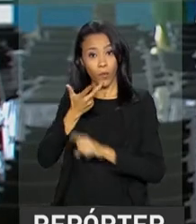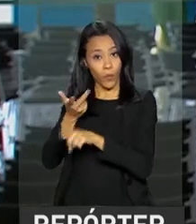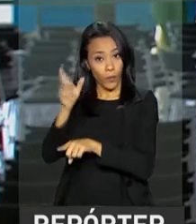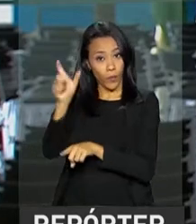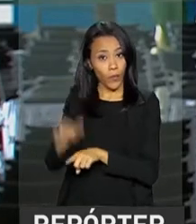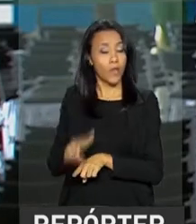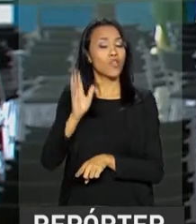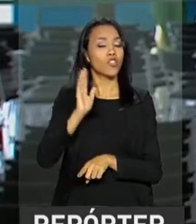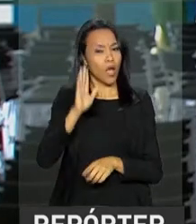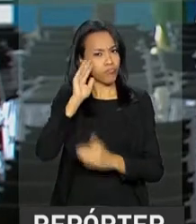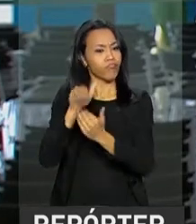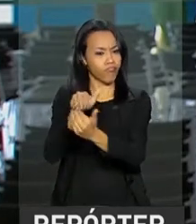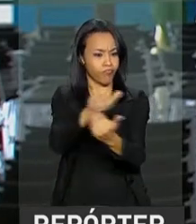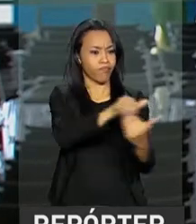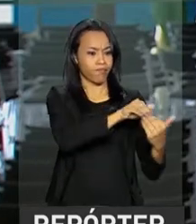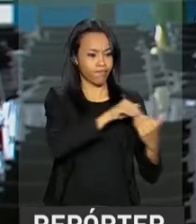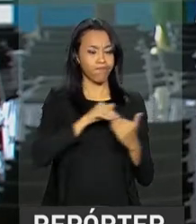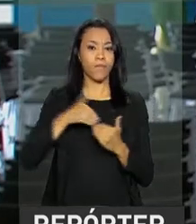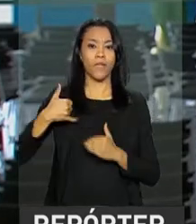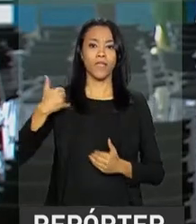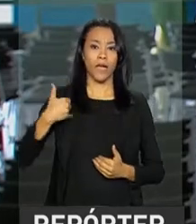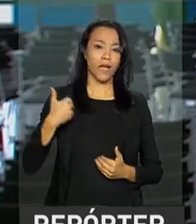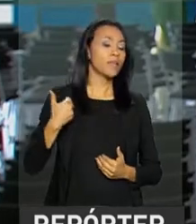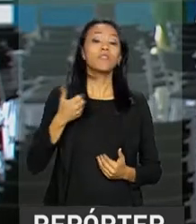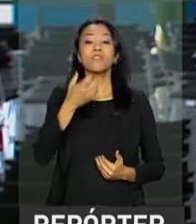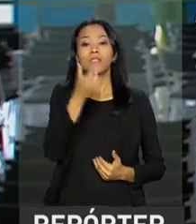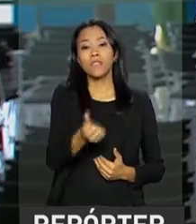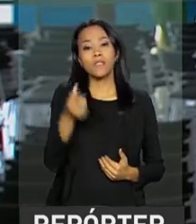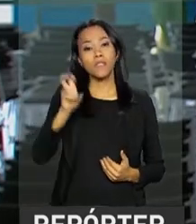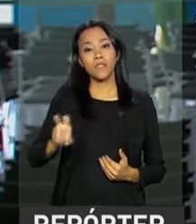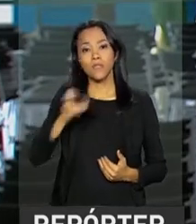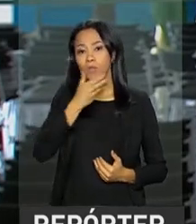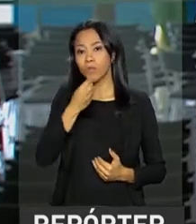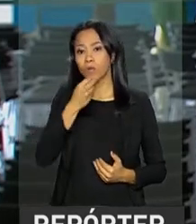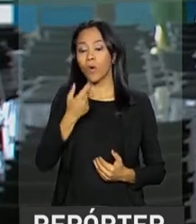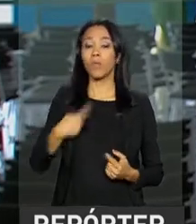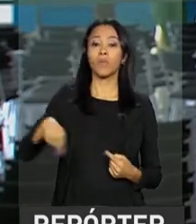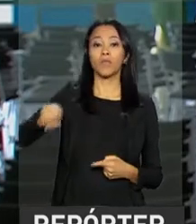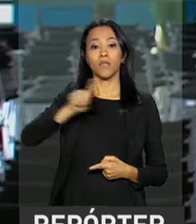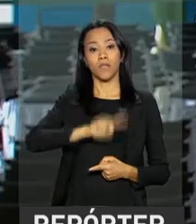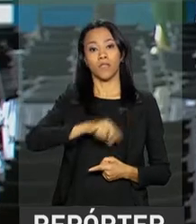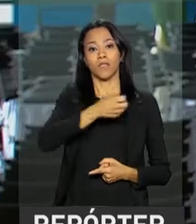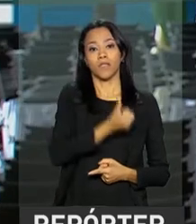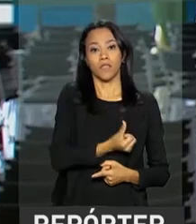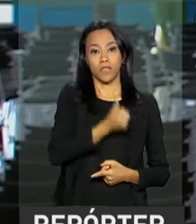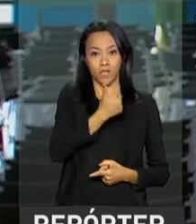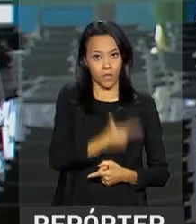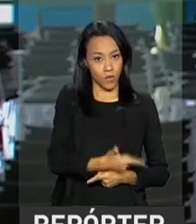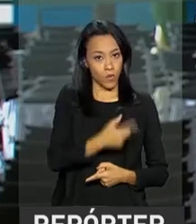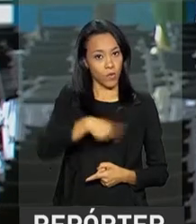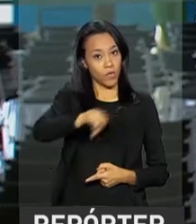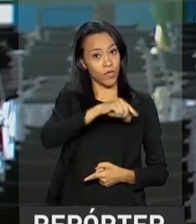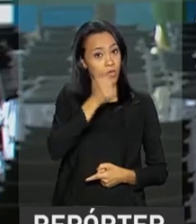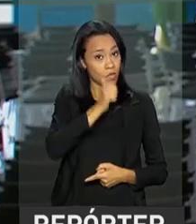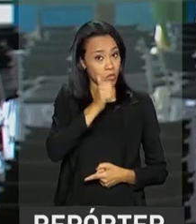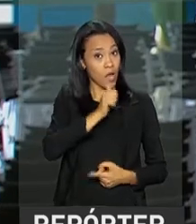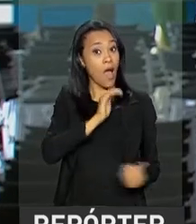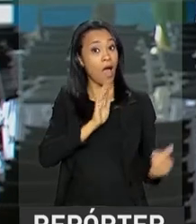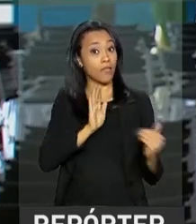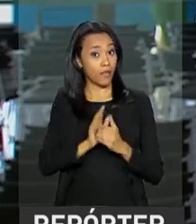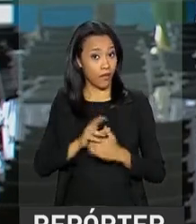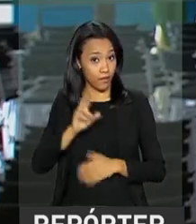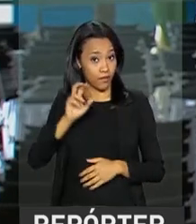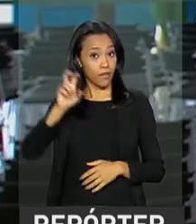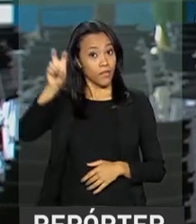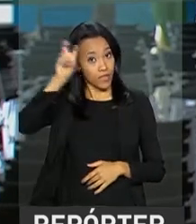que a idade mínima vai ser mantida em 65 anos para os homens e 62 para as mulheres e que até quinta feira o